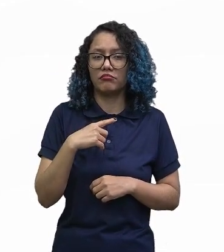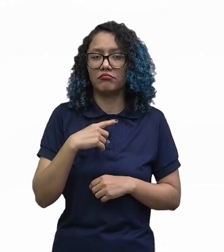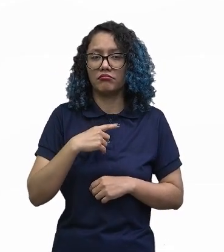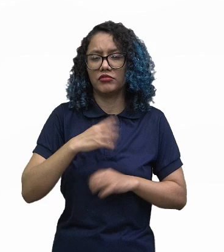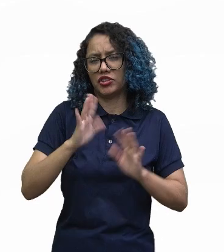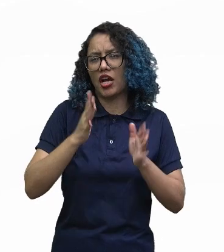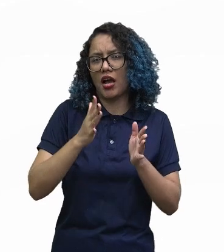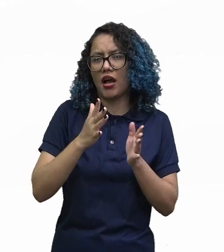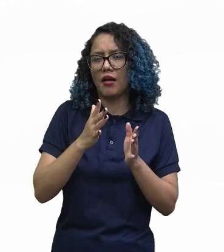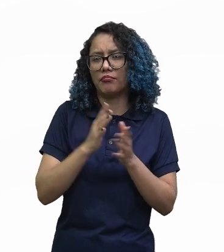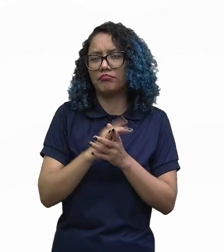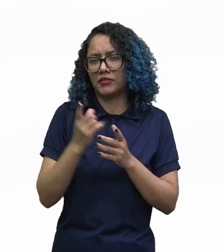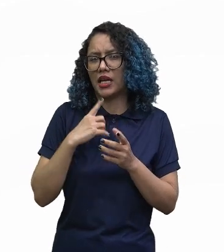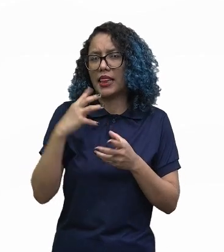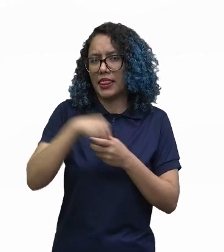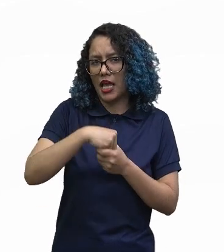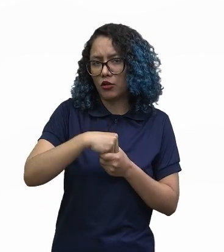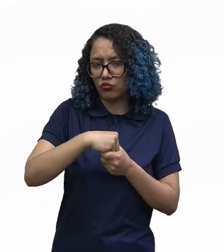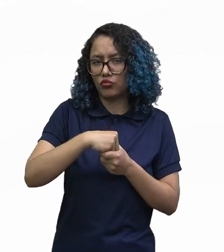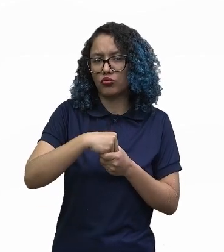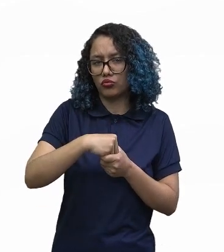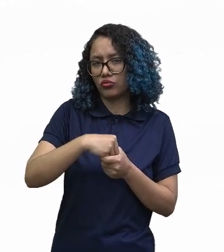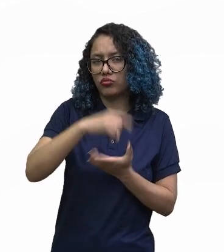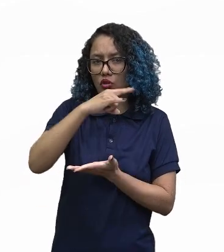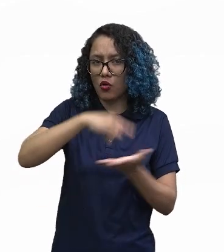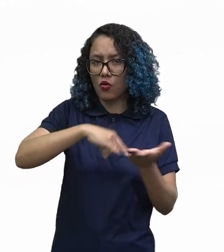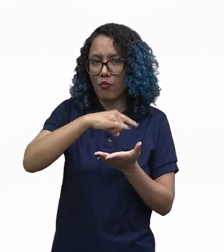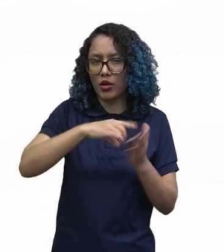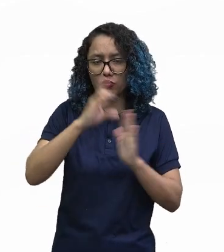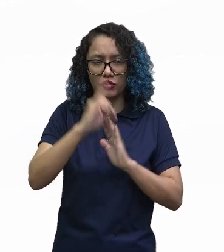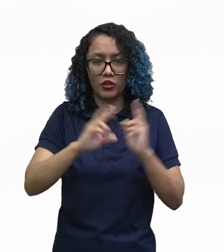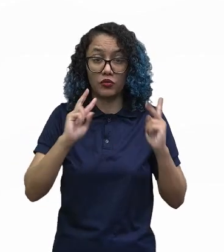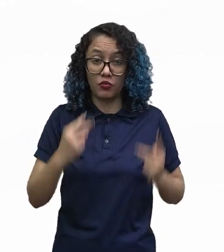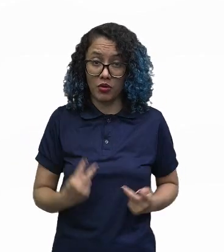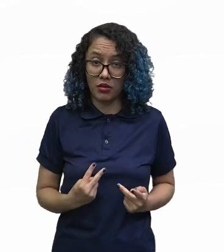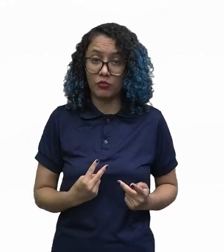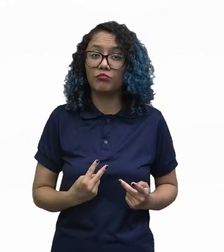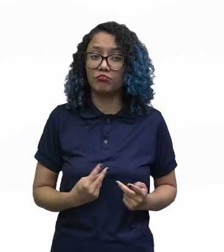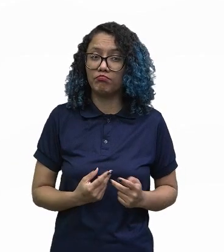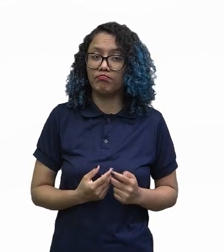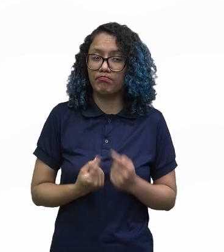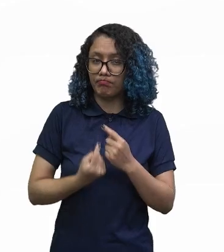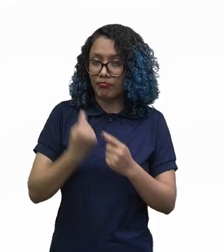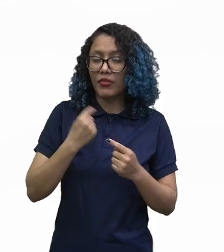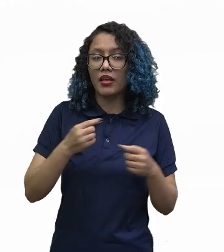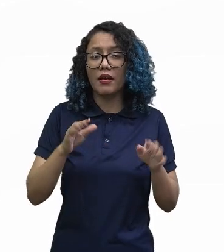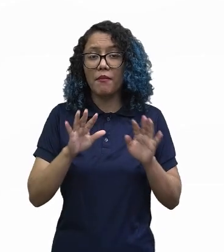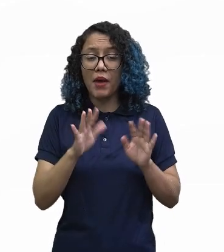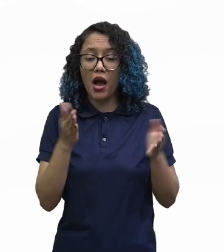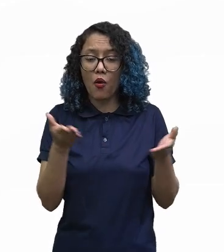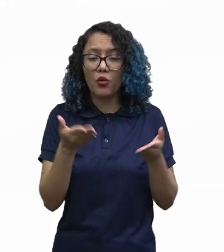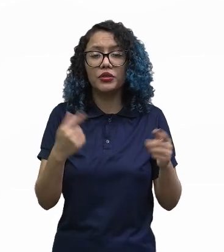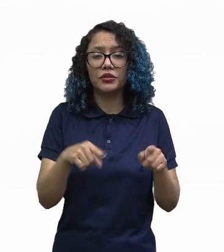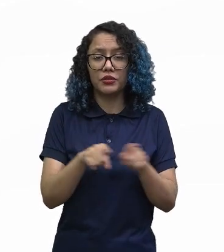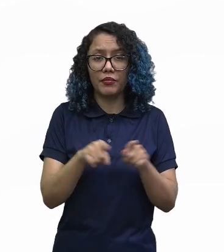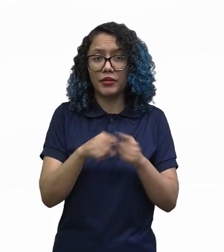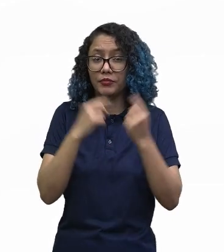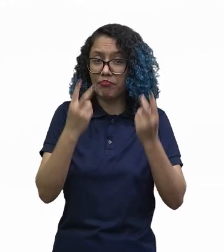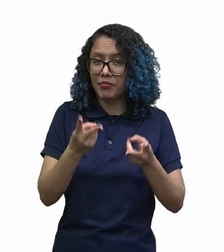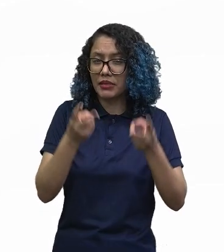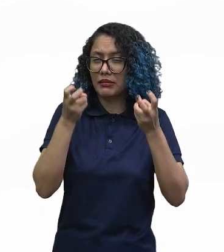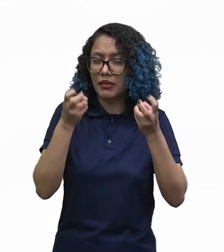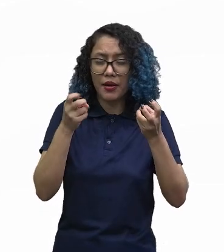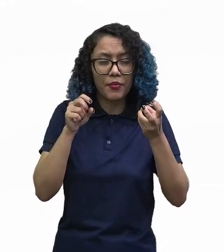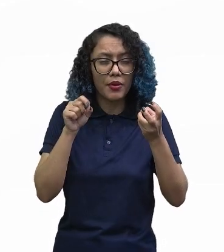previsto pela Declaração Universal dos Direitos Humanos e que nos dias atuais nós percebemos cada